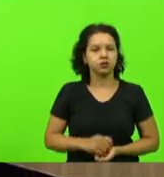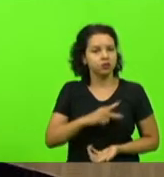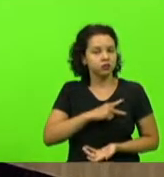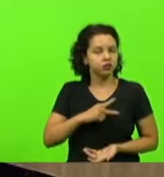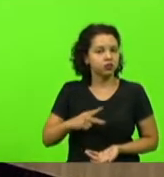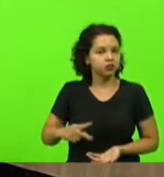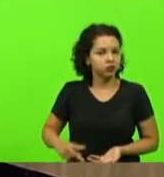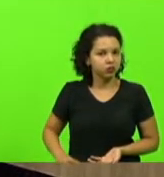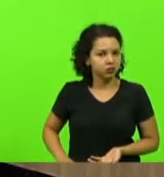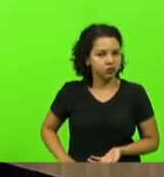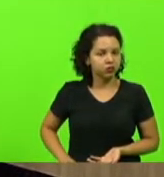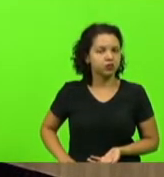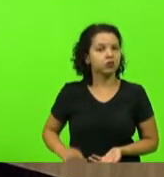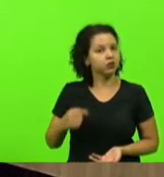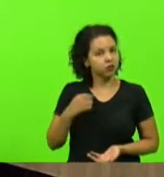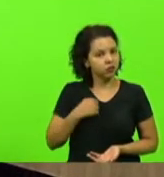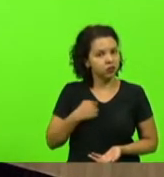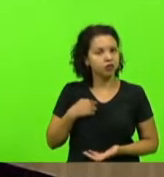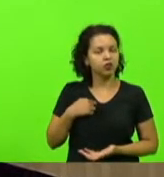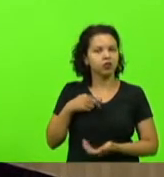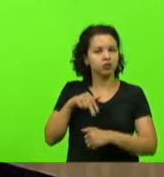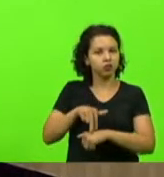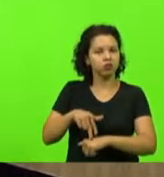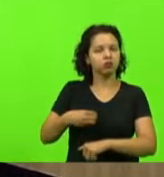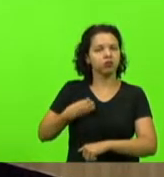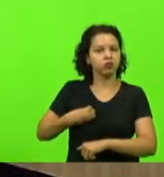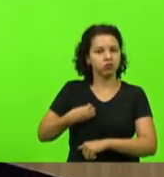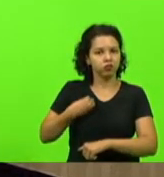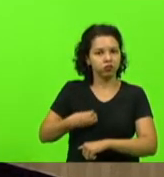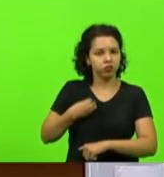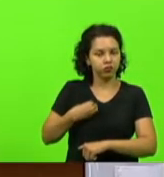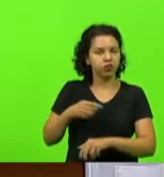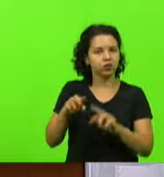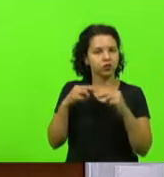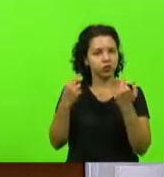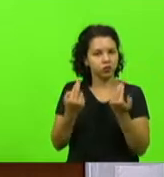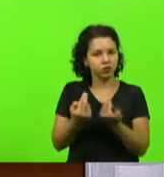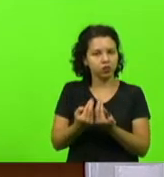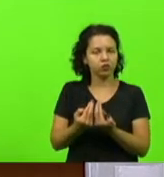eu estava presente nessa solenidade quando o governador